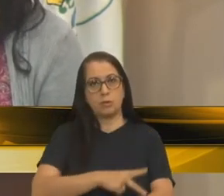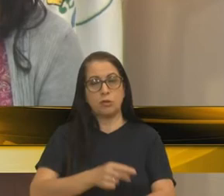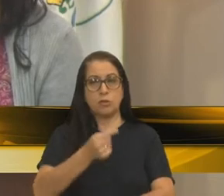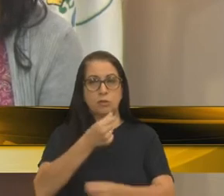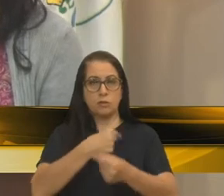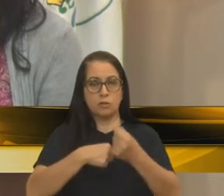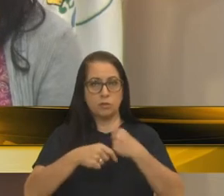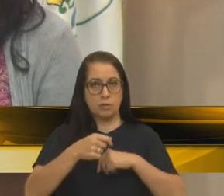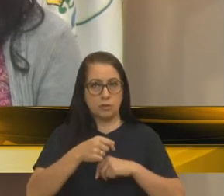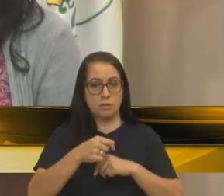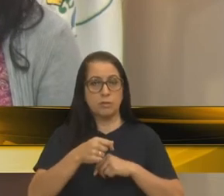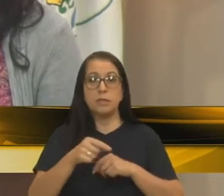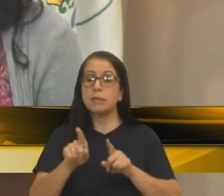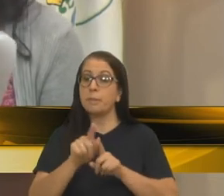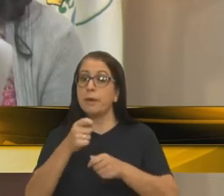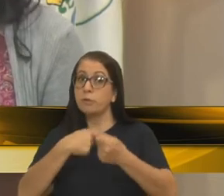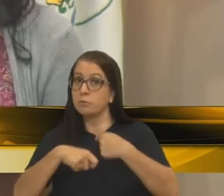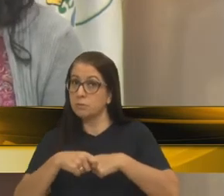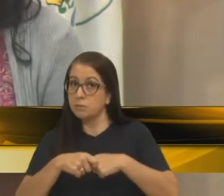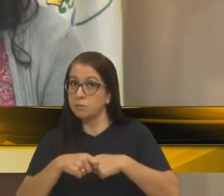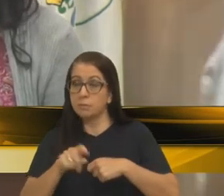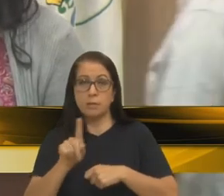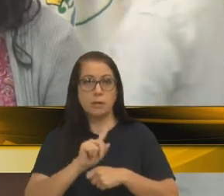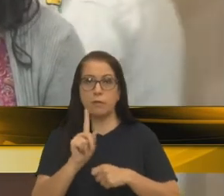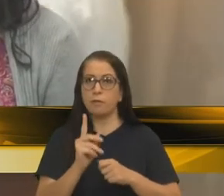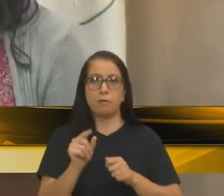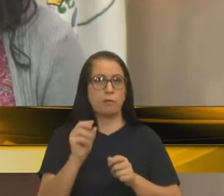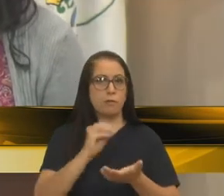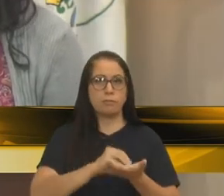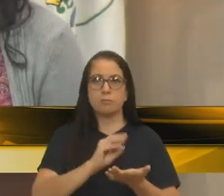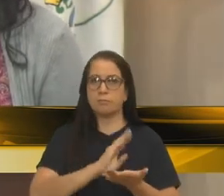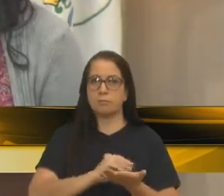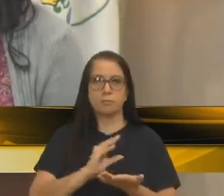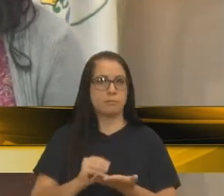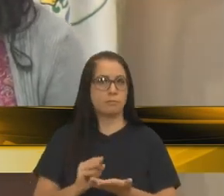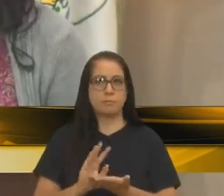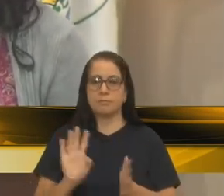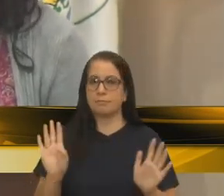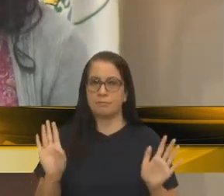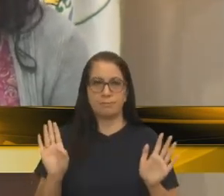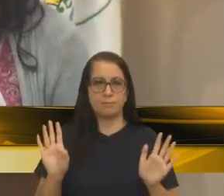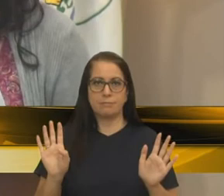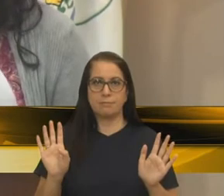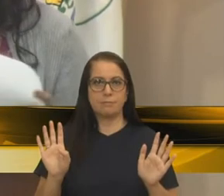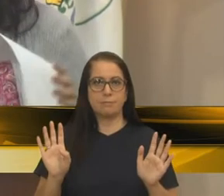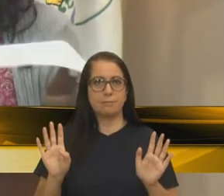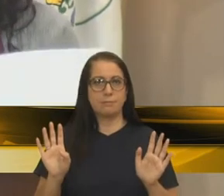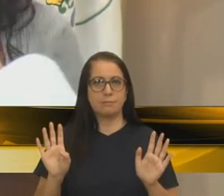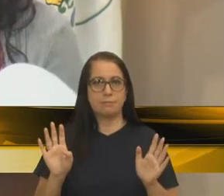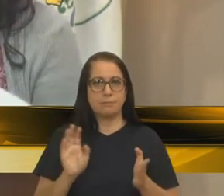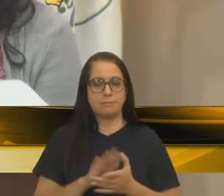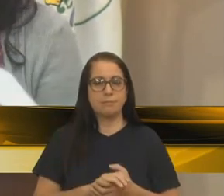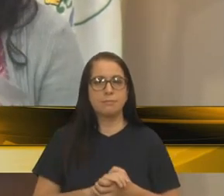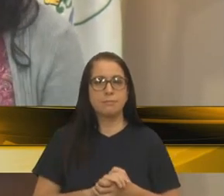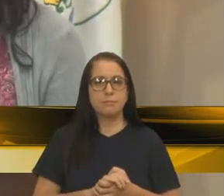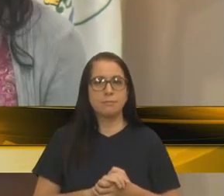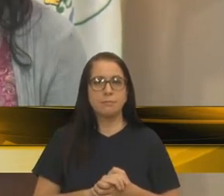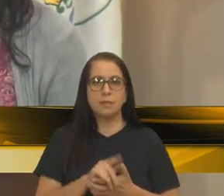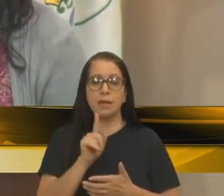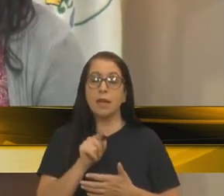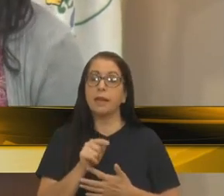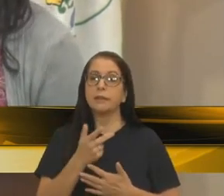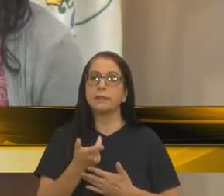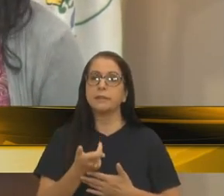financeiras e administrativas, mas não foram registradas em ata. Então, essas foram essa